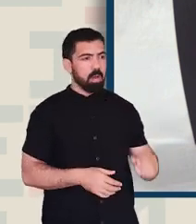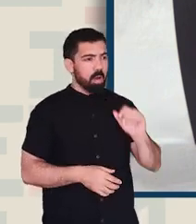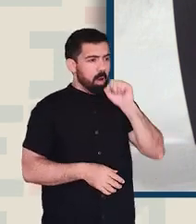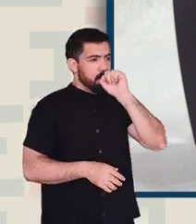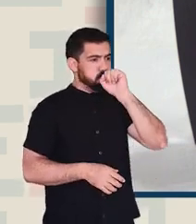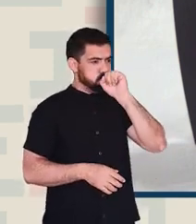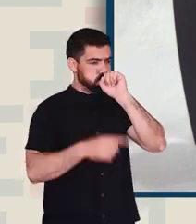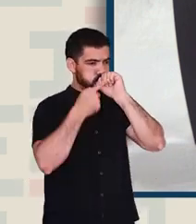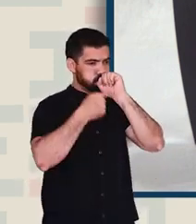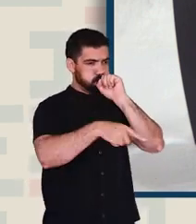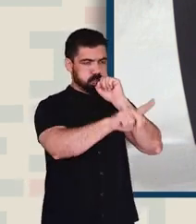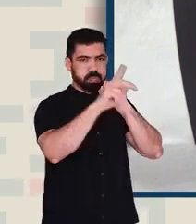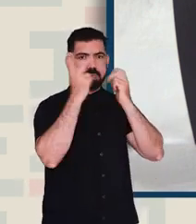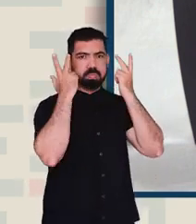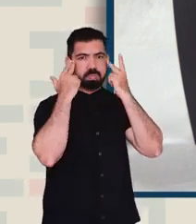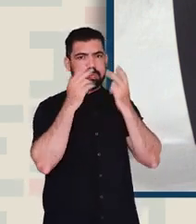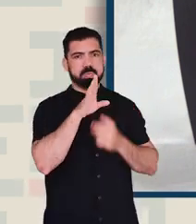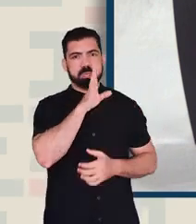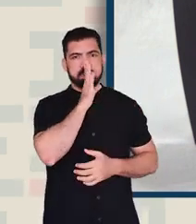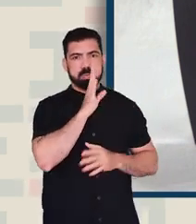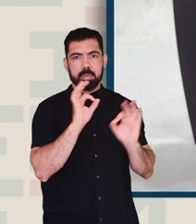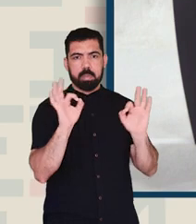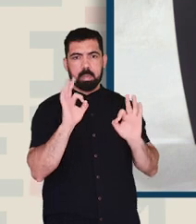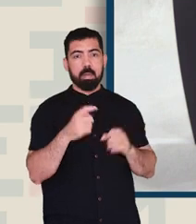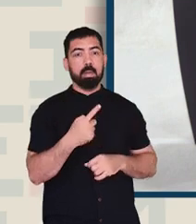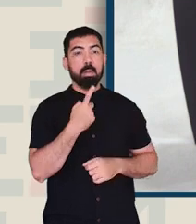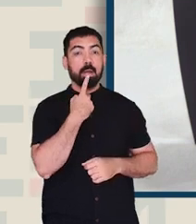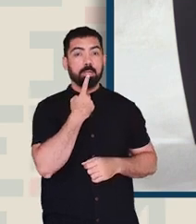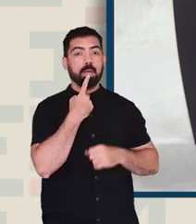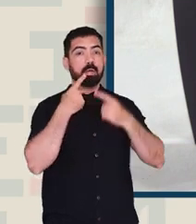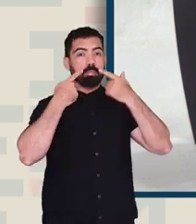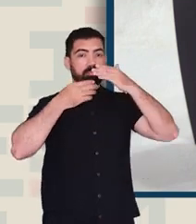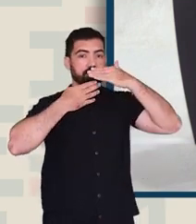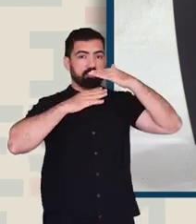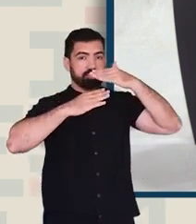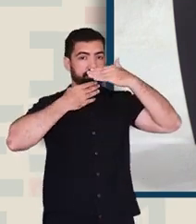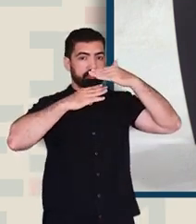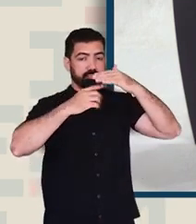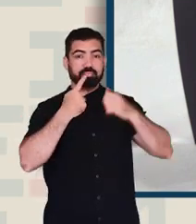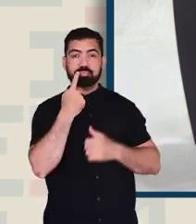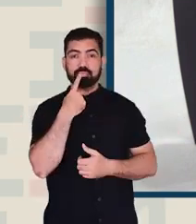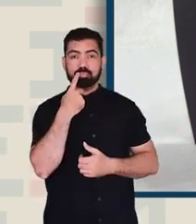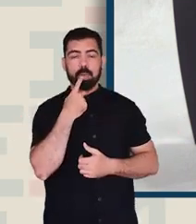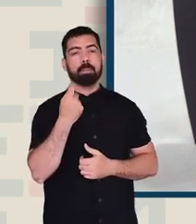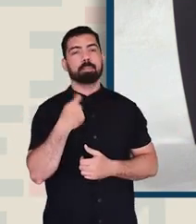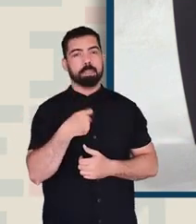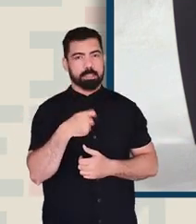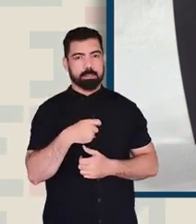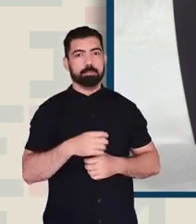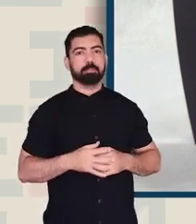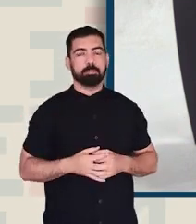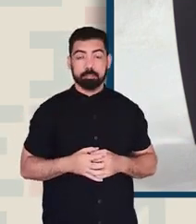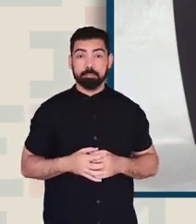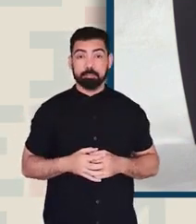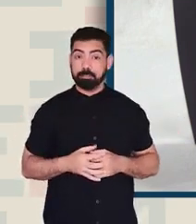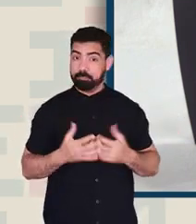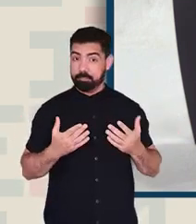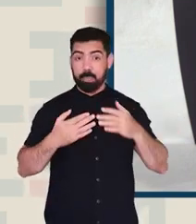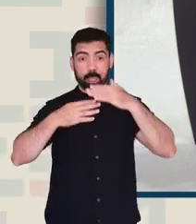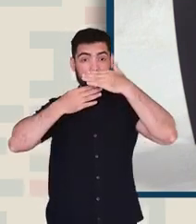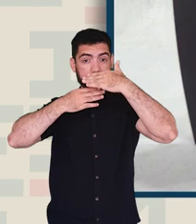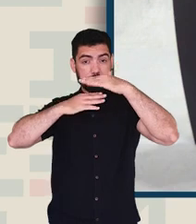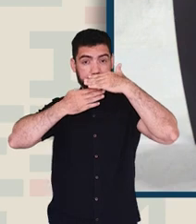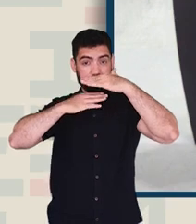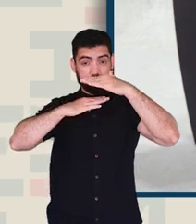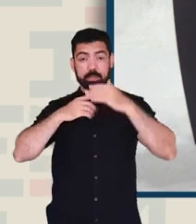Se eu simplesmente soprar, eu não vou ter som nenhum nesses instrumentos. Né? O que vai acontecer é que